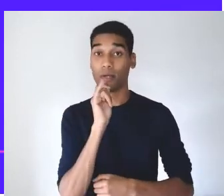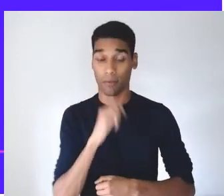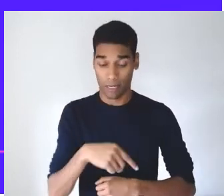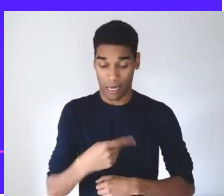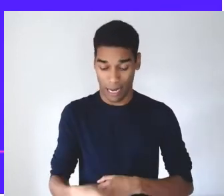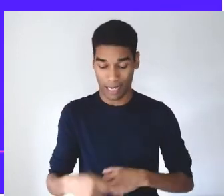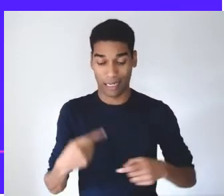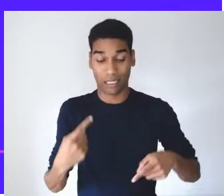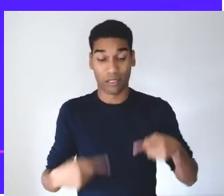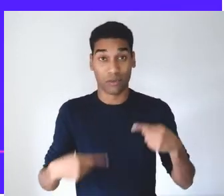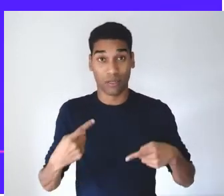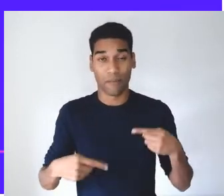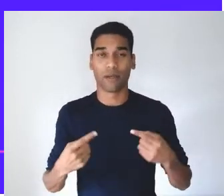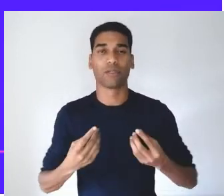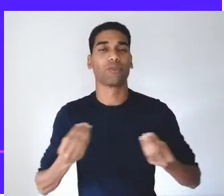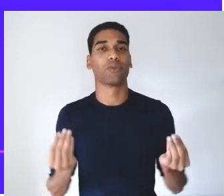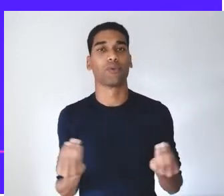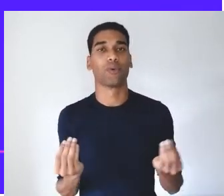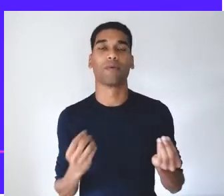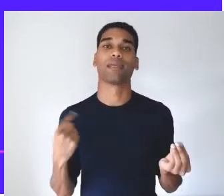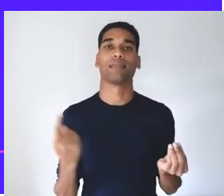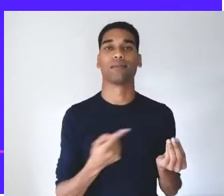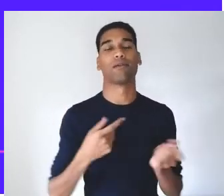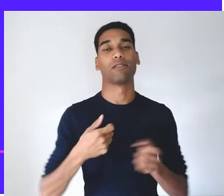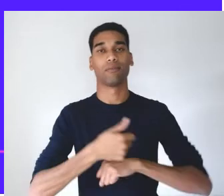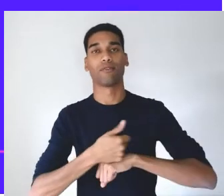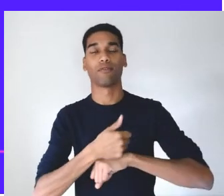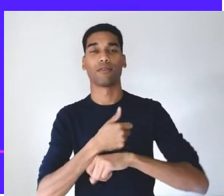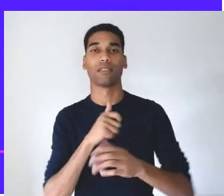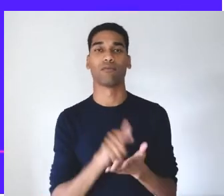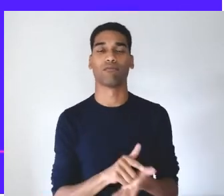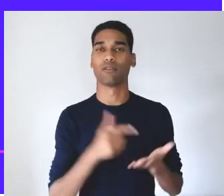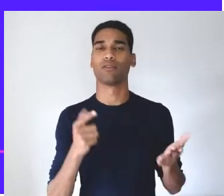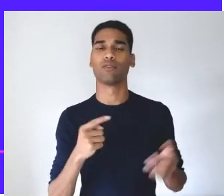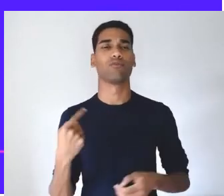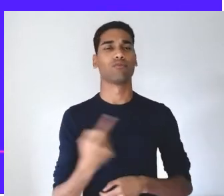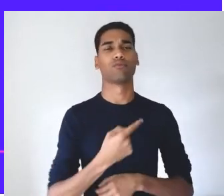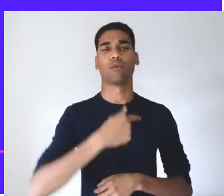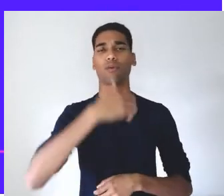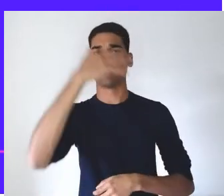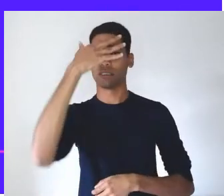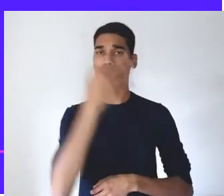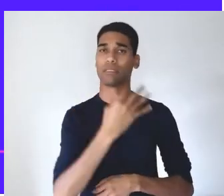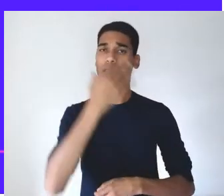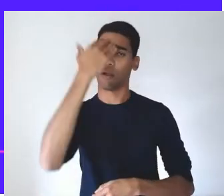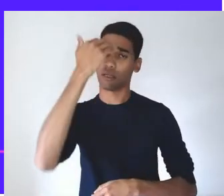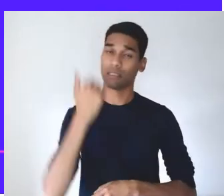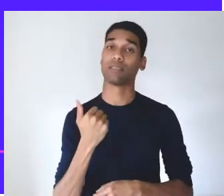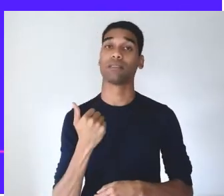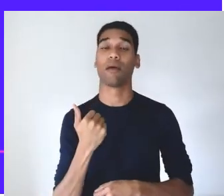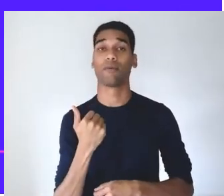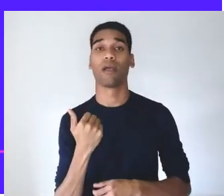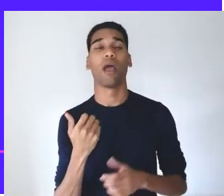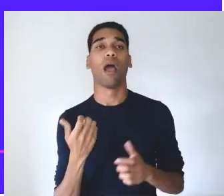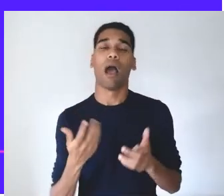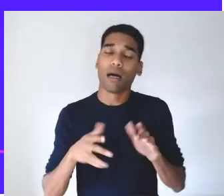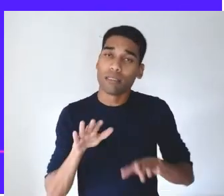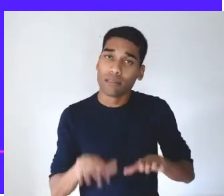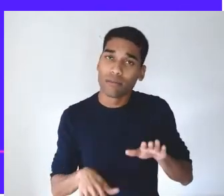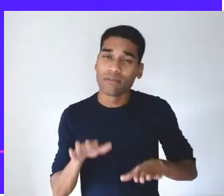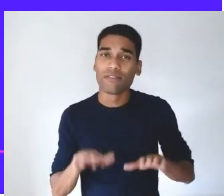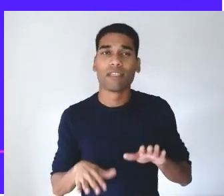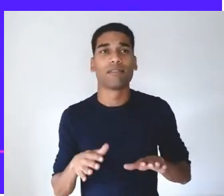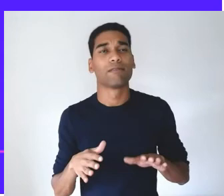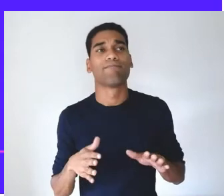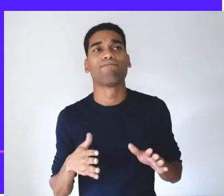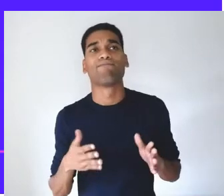nós, acho que nós jornalistas, a gente sabe, né? Você não tem claro um mapa